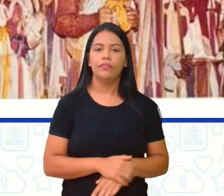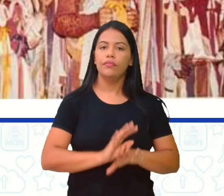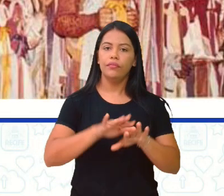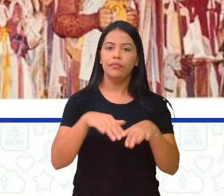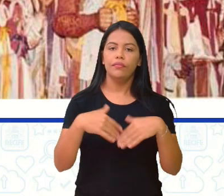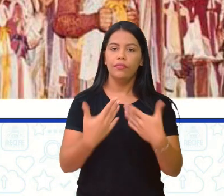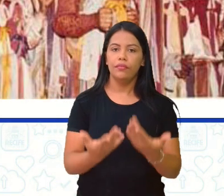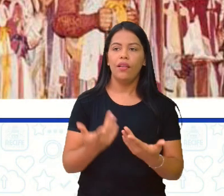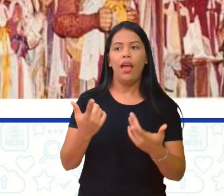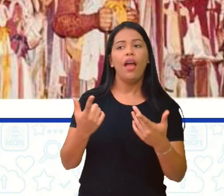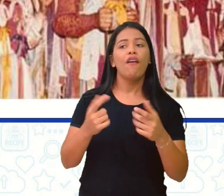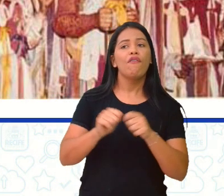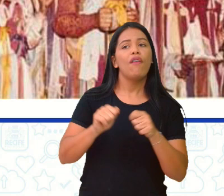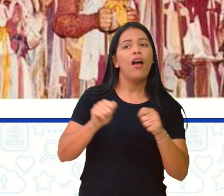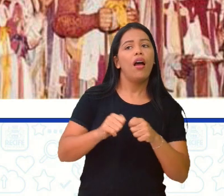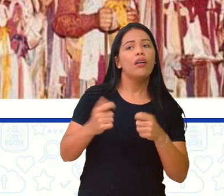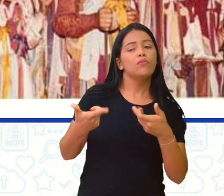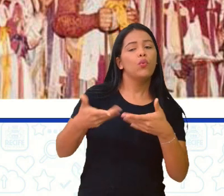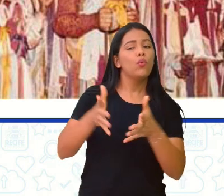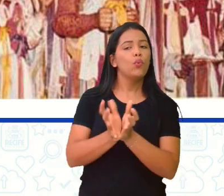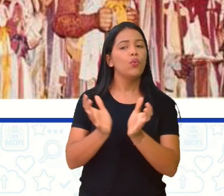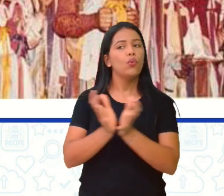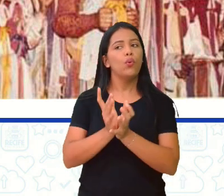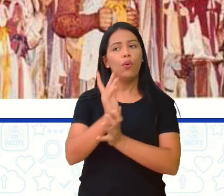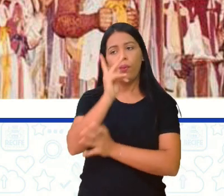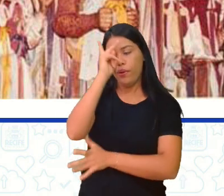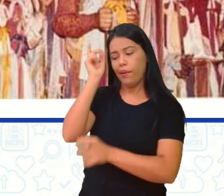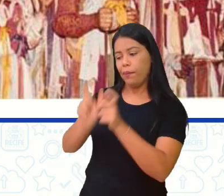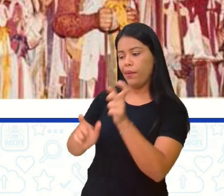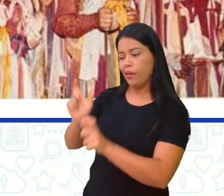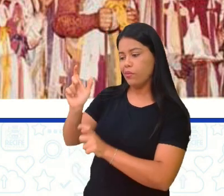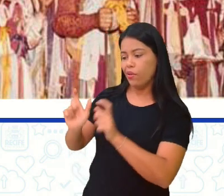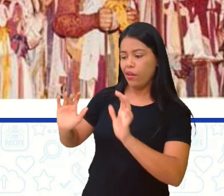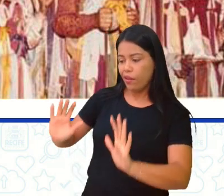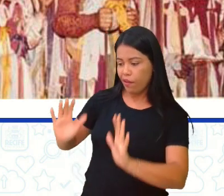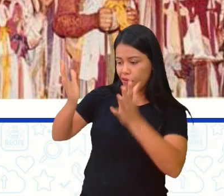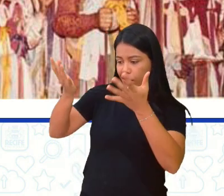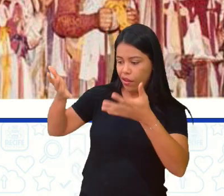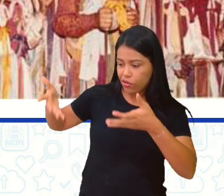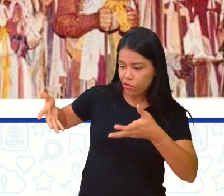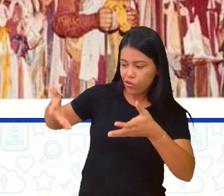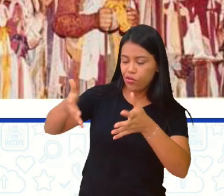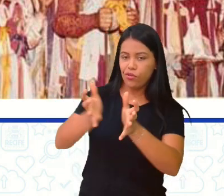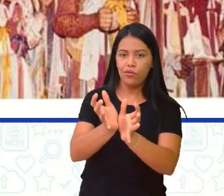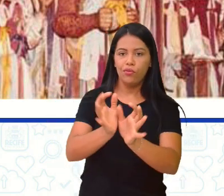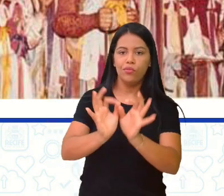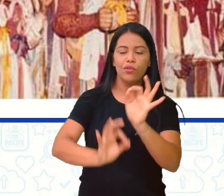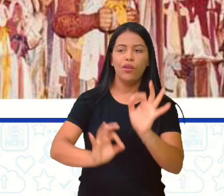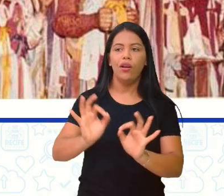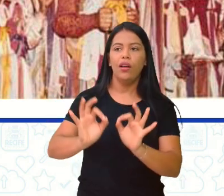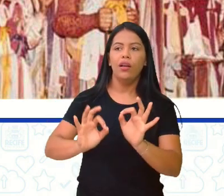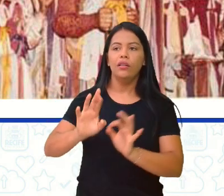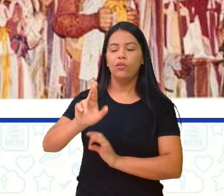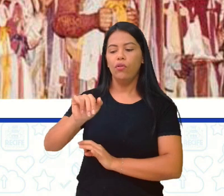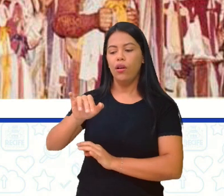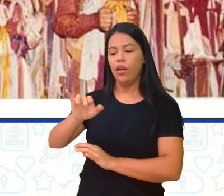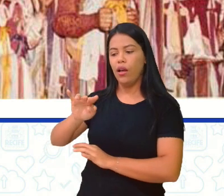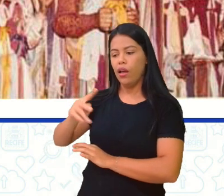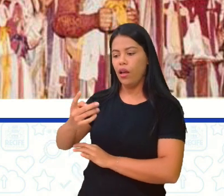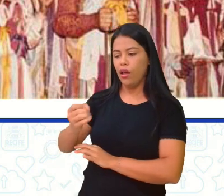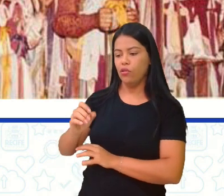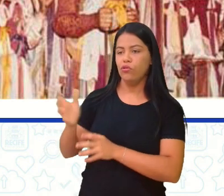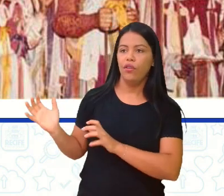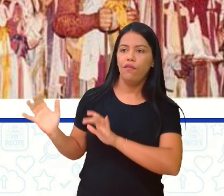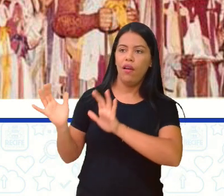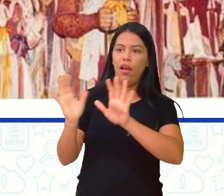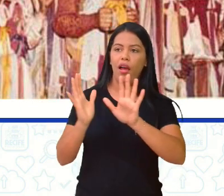Bom, ele é formado por um grupo de foliões, pastores e pastoras que se reúnem numa espécie de rancho com o fim de visitar as